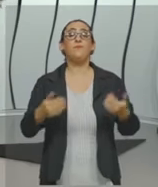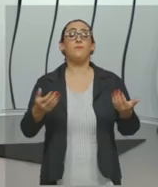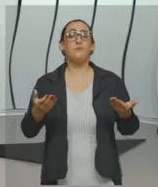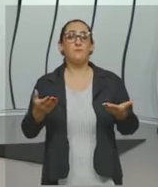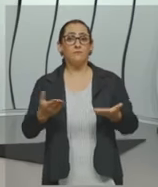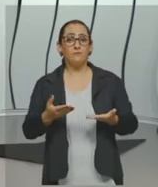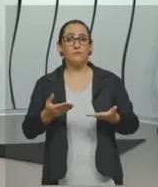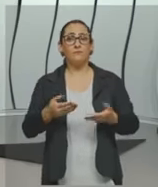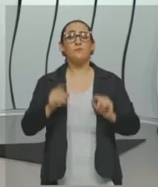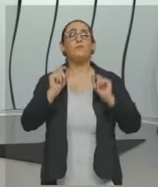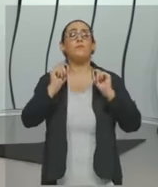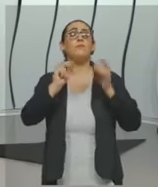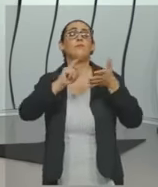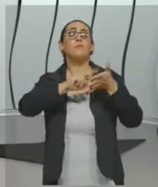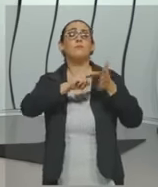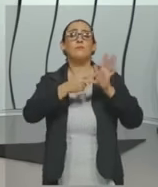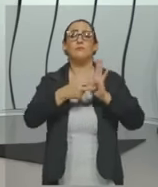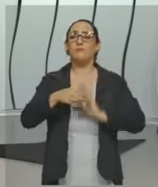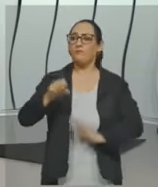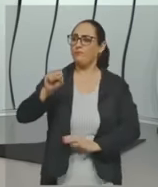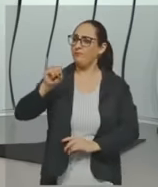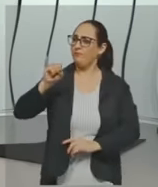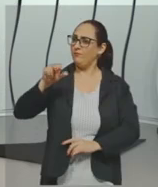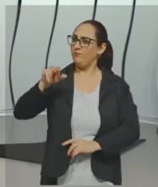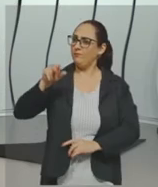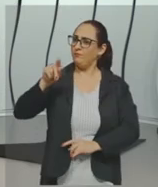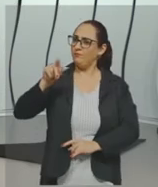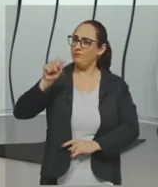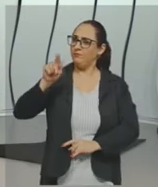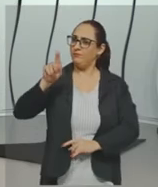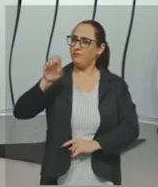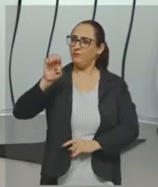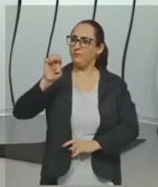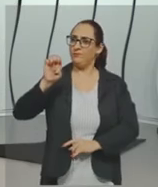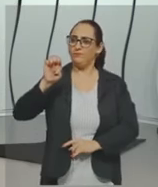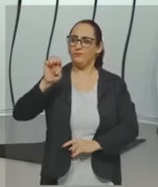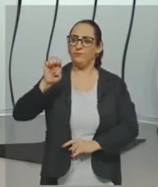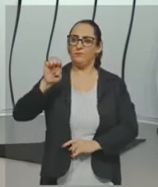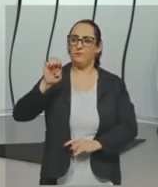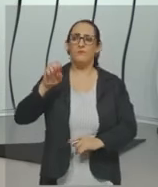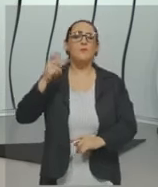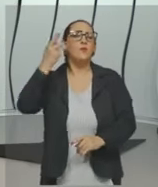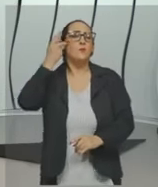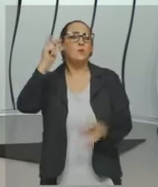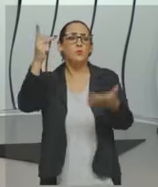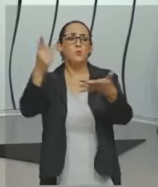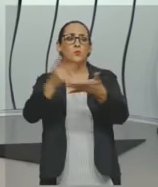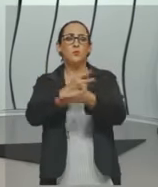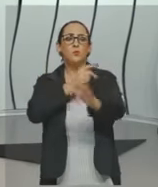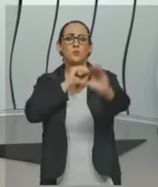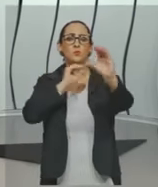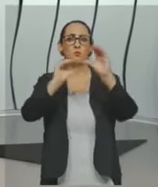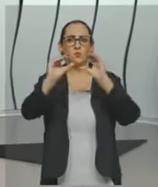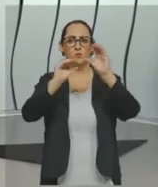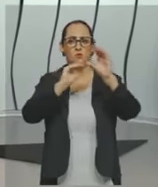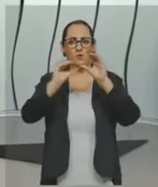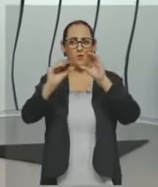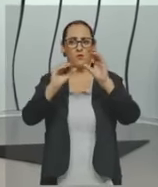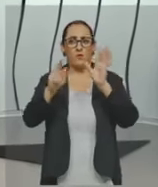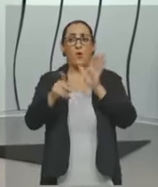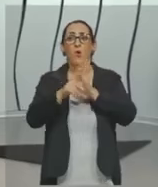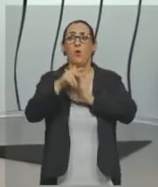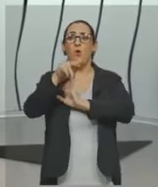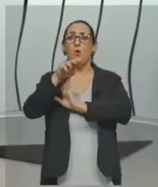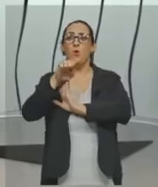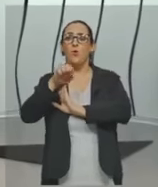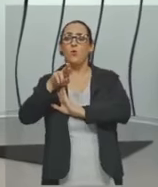Bem, o que é sinapse? Para que haja, né, essa comunicação nervosa, um neurônio ele tem